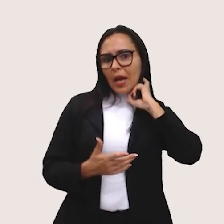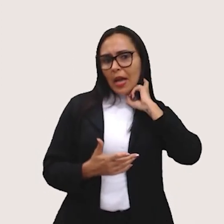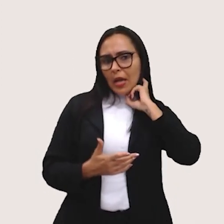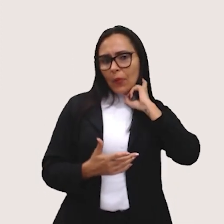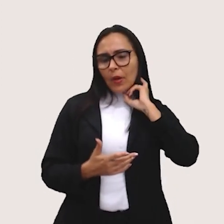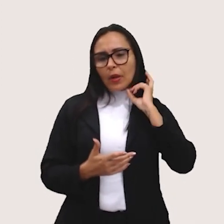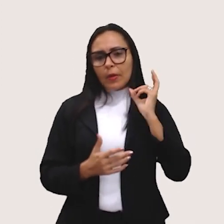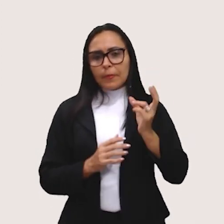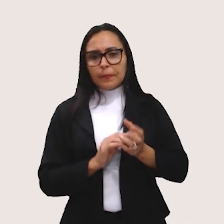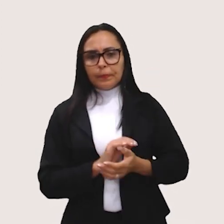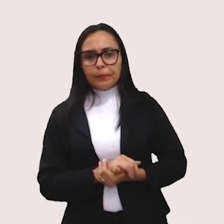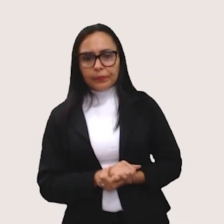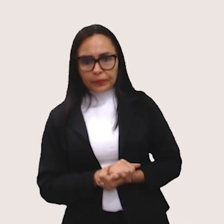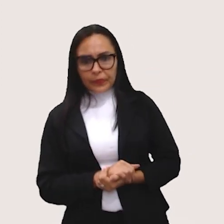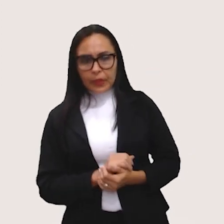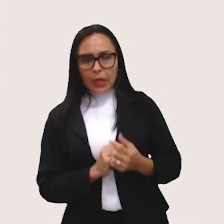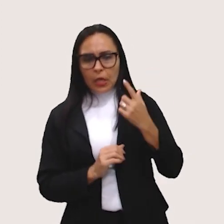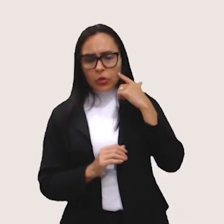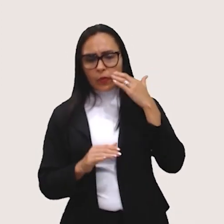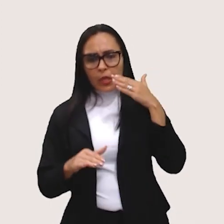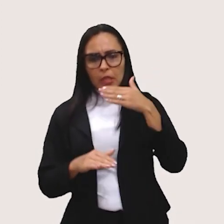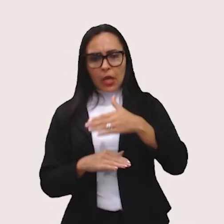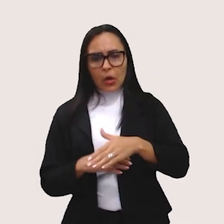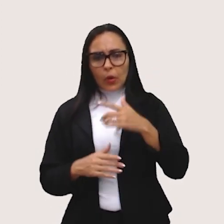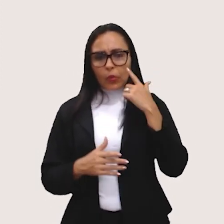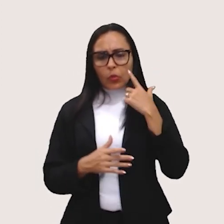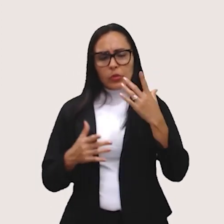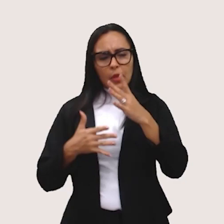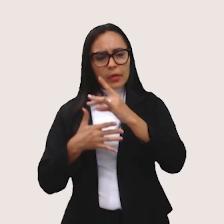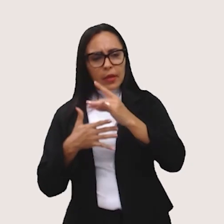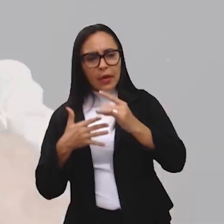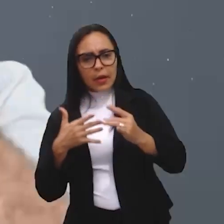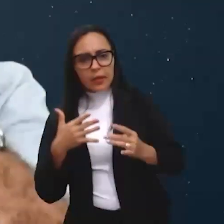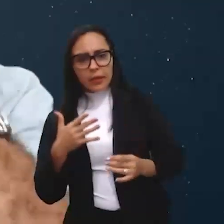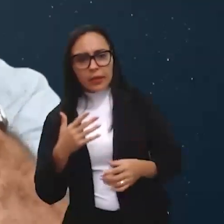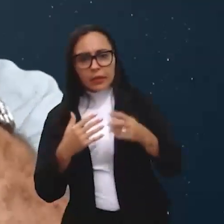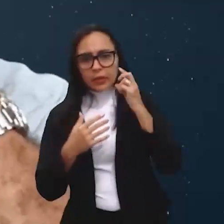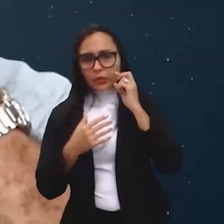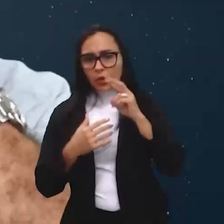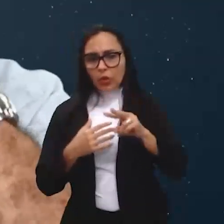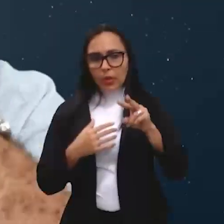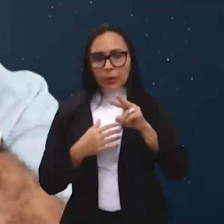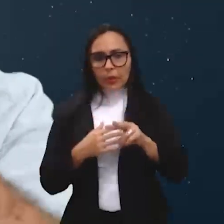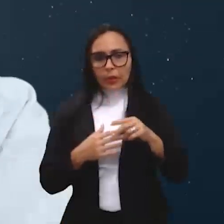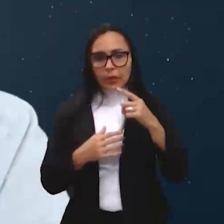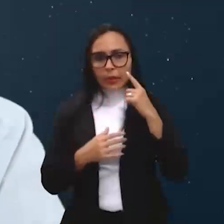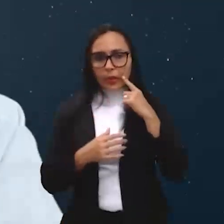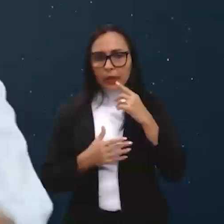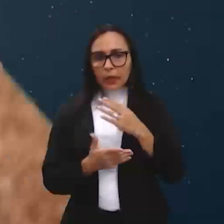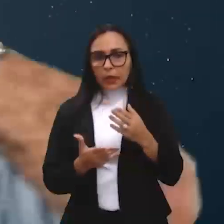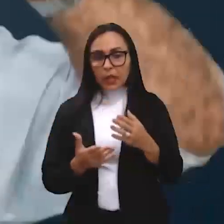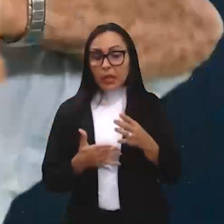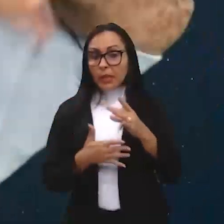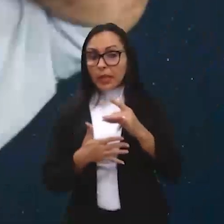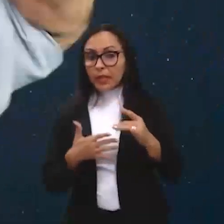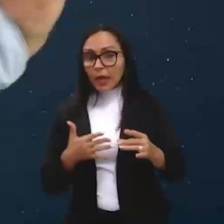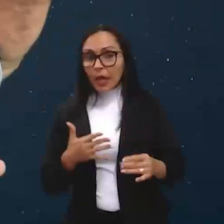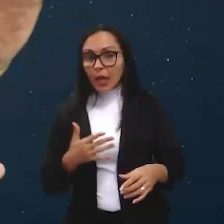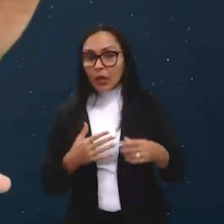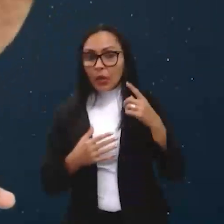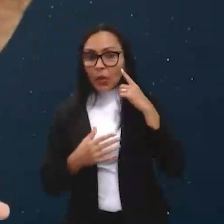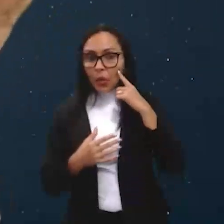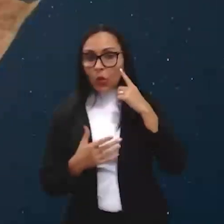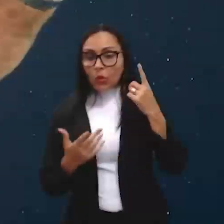molho. Isso aí, inclusive, traz, minha gente, uma coisa, um detalhe, deixa eu olhar para eles aí. Olha, traz um detalhe interessante, aquele modismo